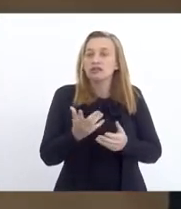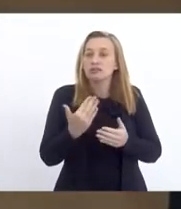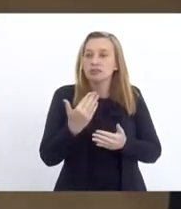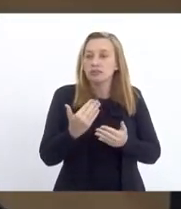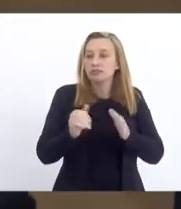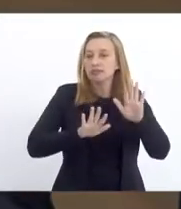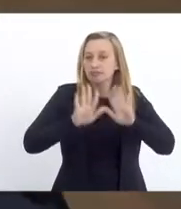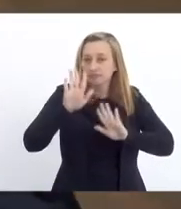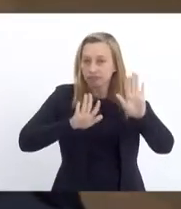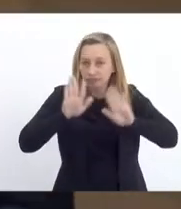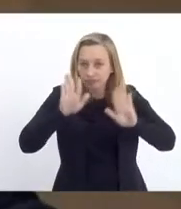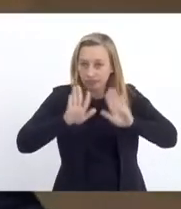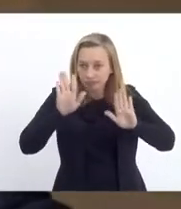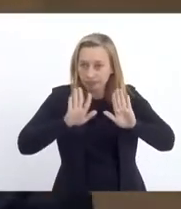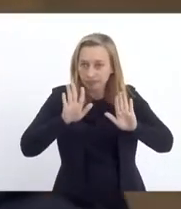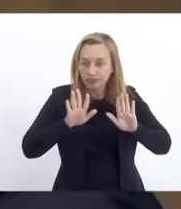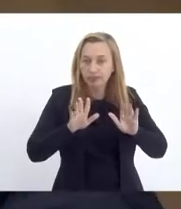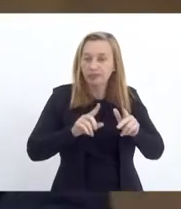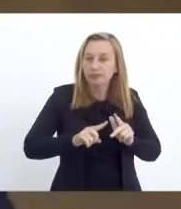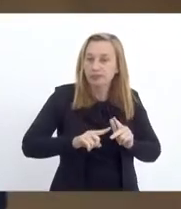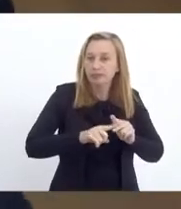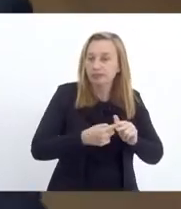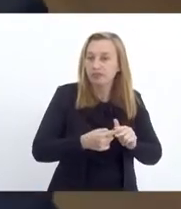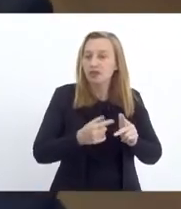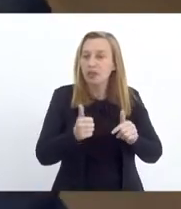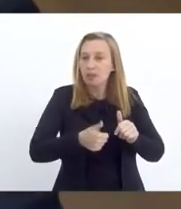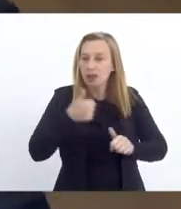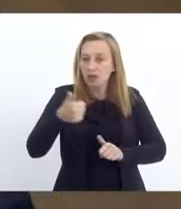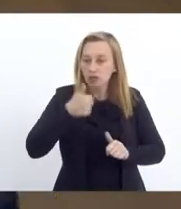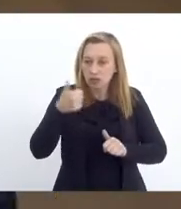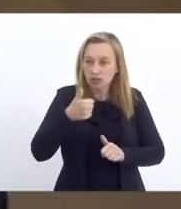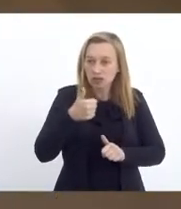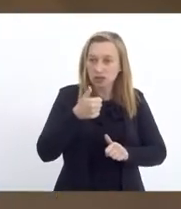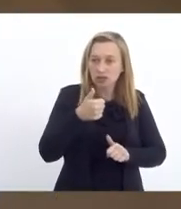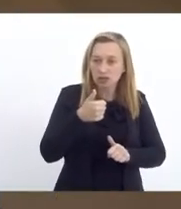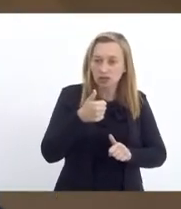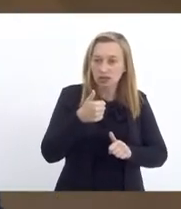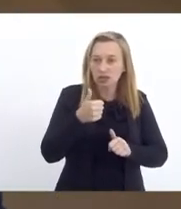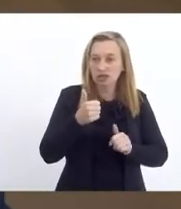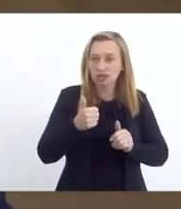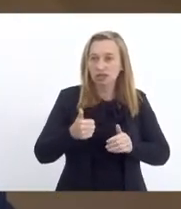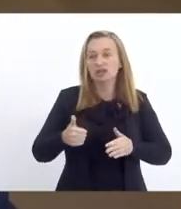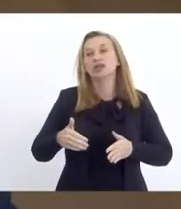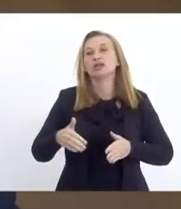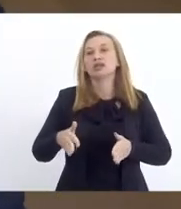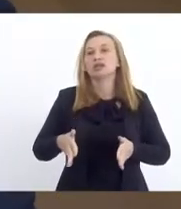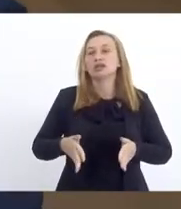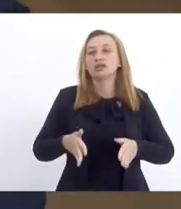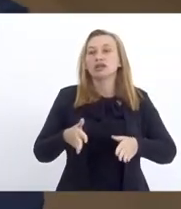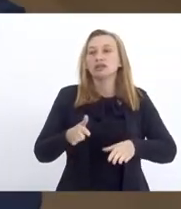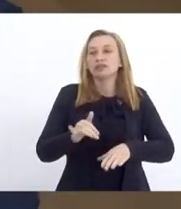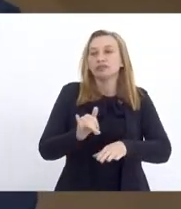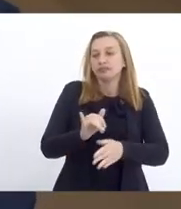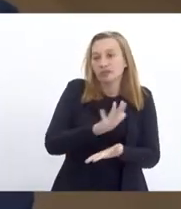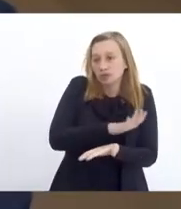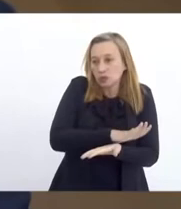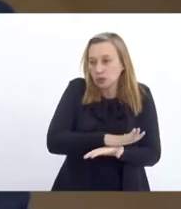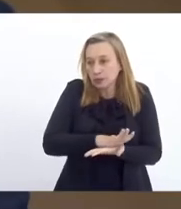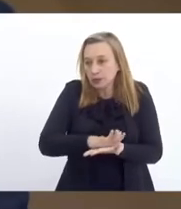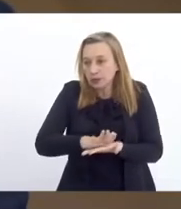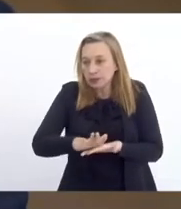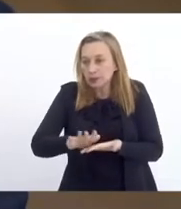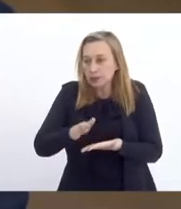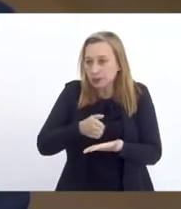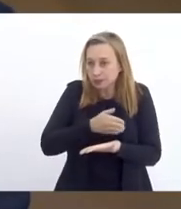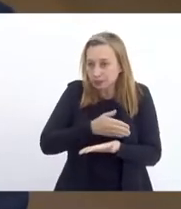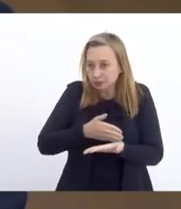licitações de manutenção, de melhoria das RJs. E algumas pontuais aqui,